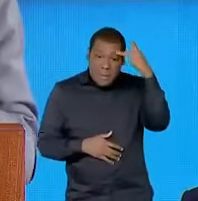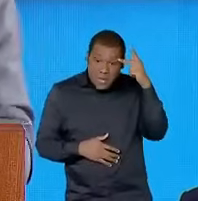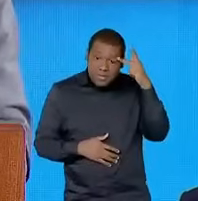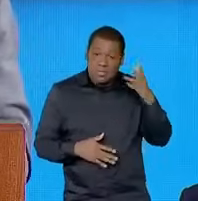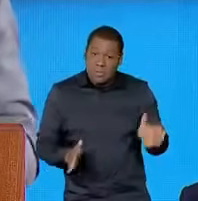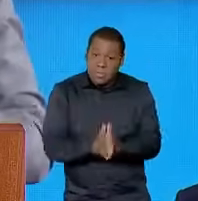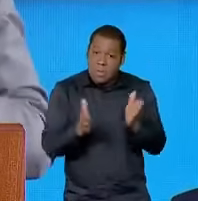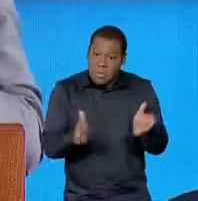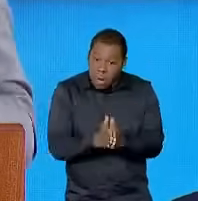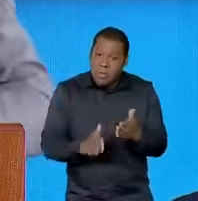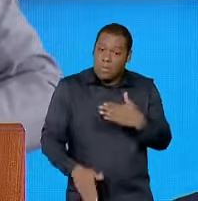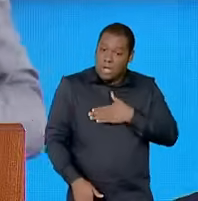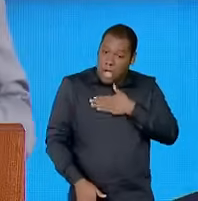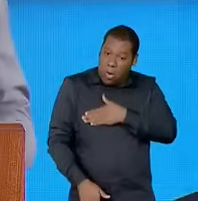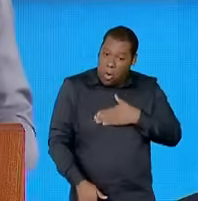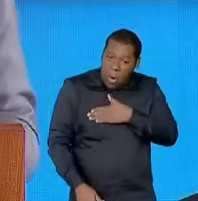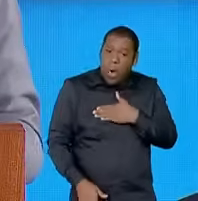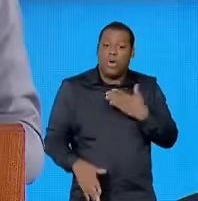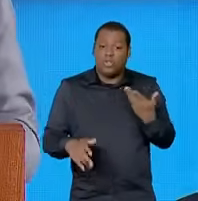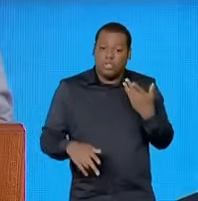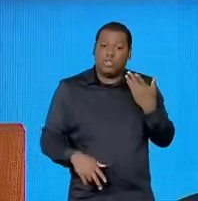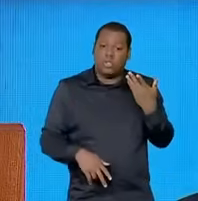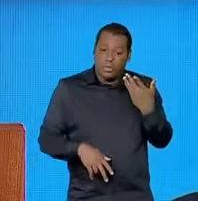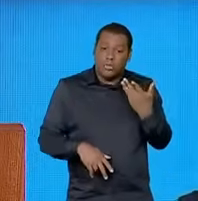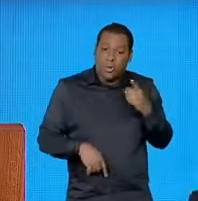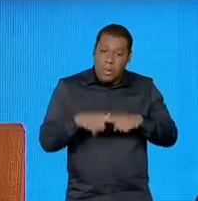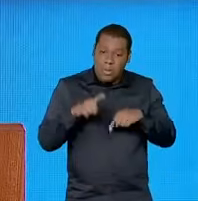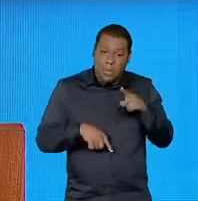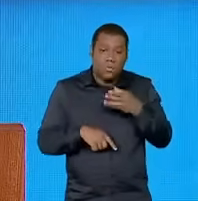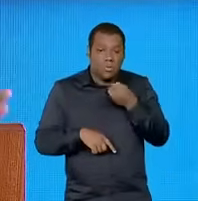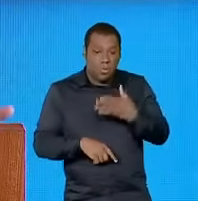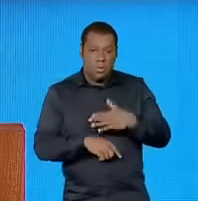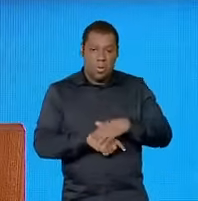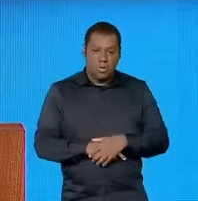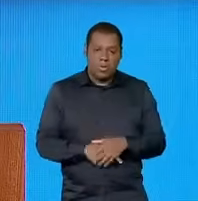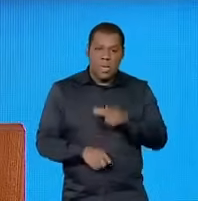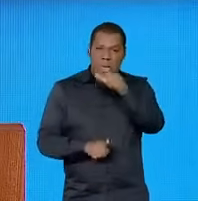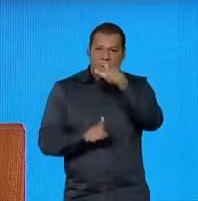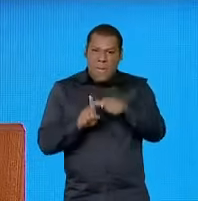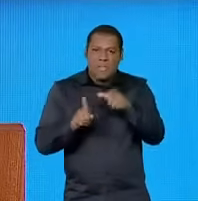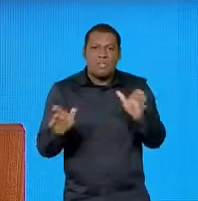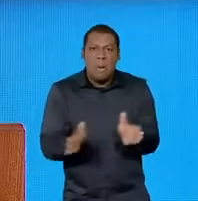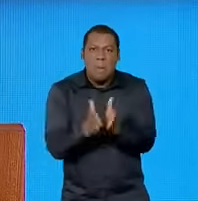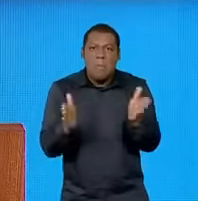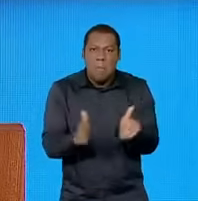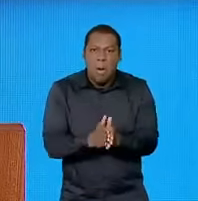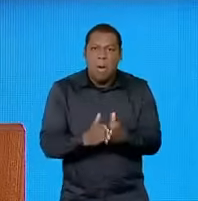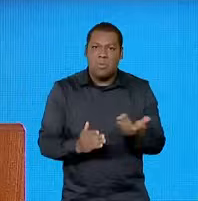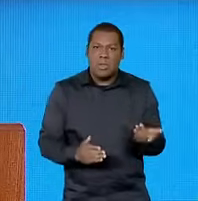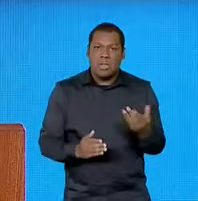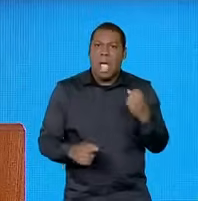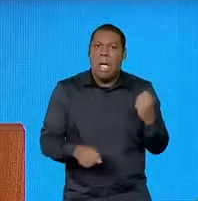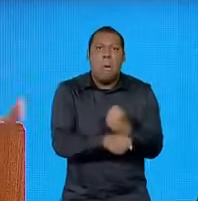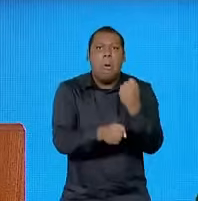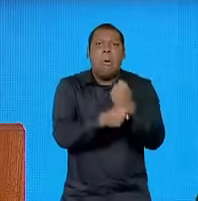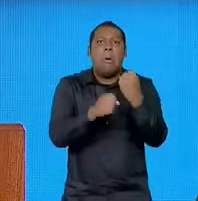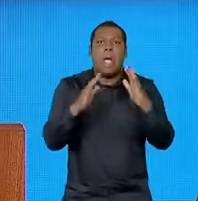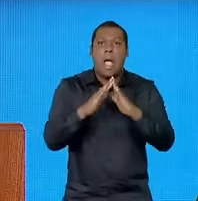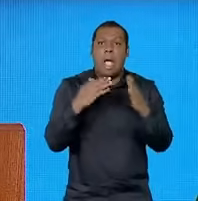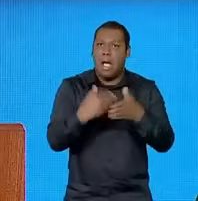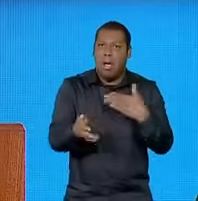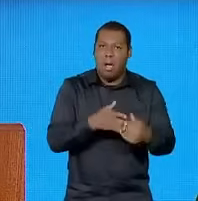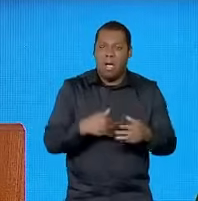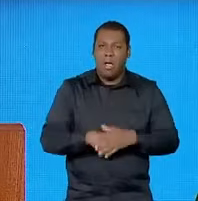Essa ideia de que porque o cara é pobre, ele não gosta de casa boa. Eu cheguei na casa, a casa não tinha